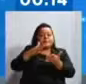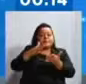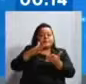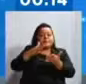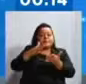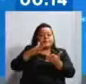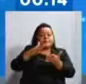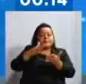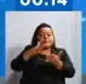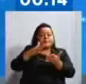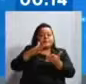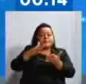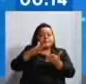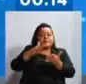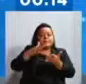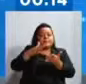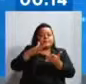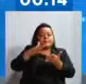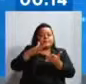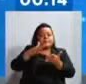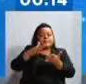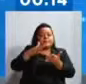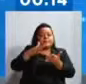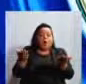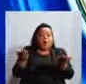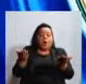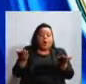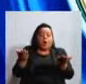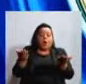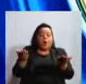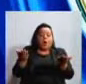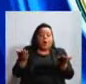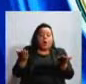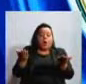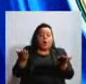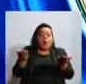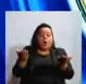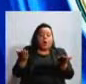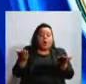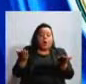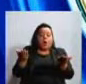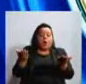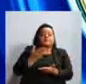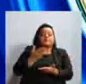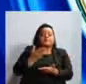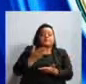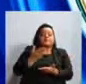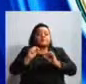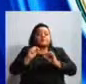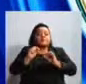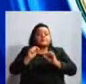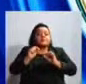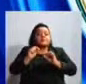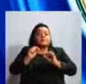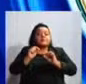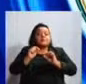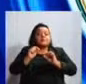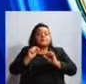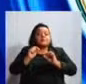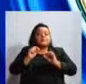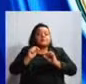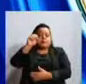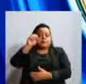candidato. Agora vamos começar a rodada de perguntas e respostas entre os candidatos. Cada um terá 30 segundos